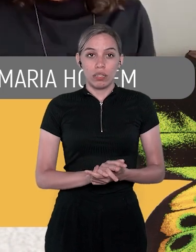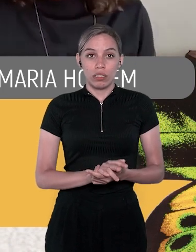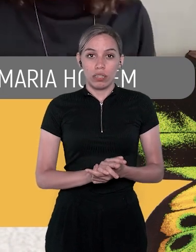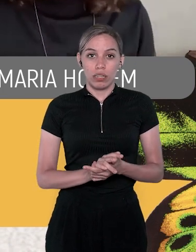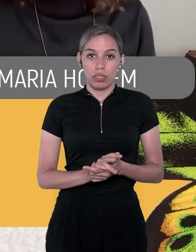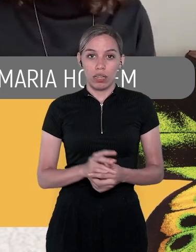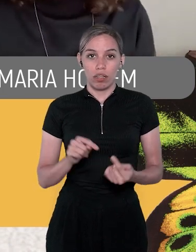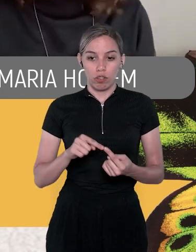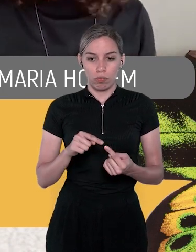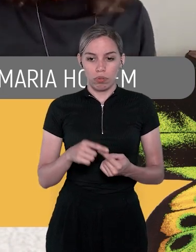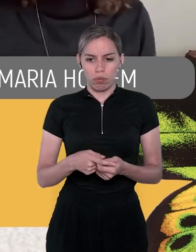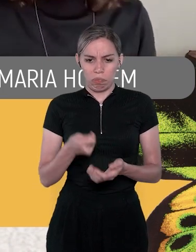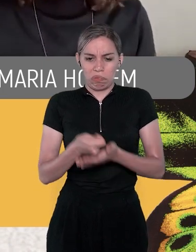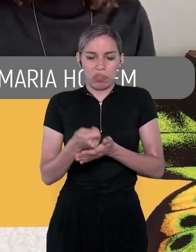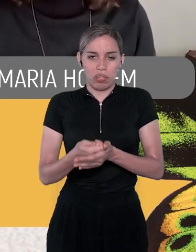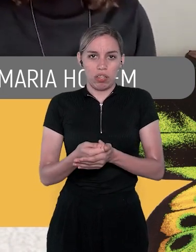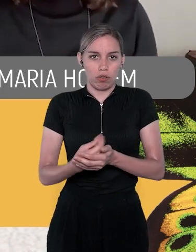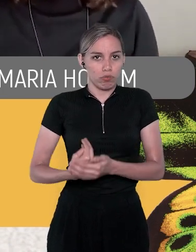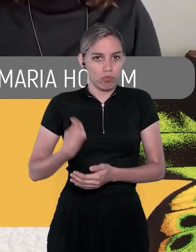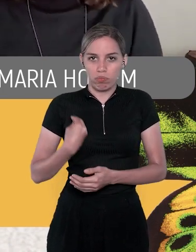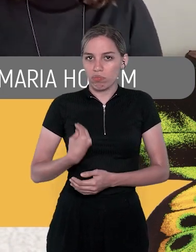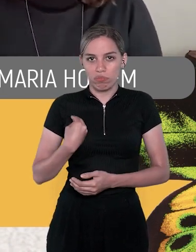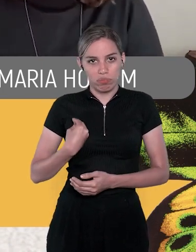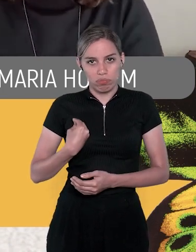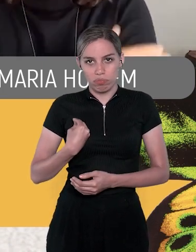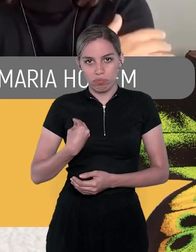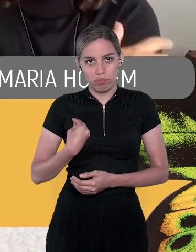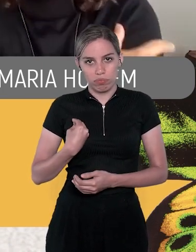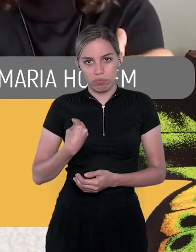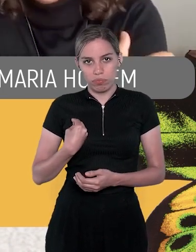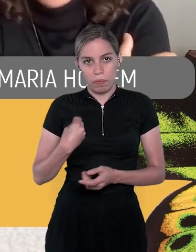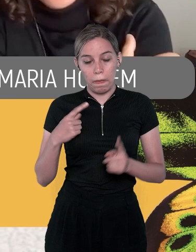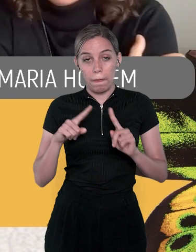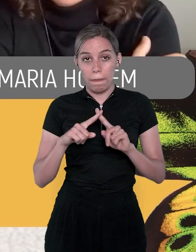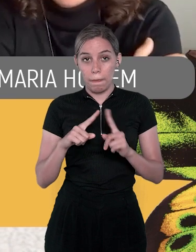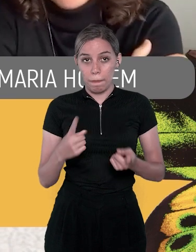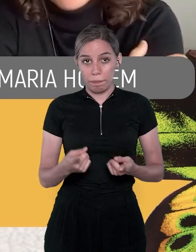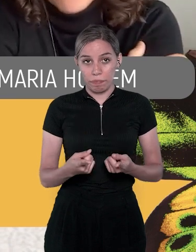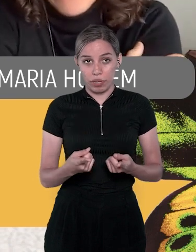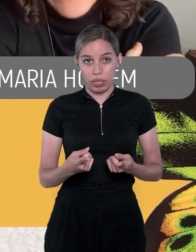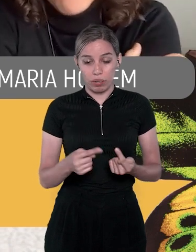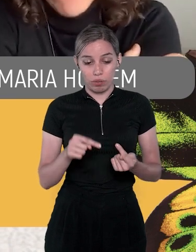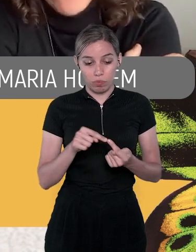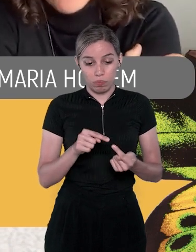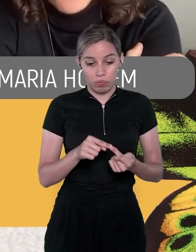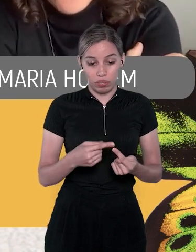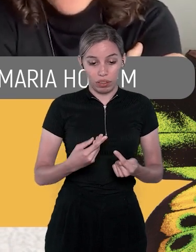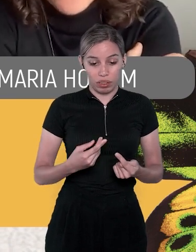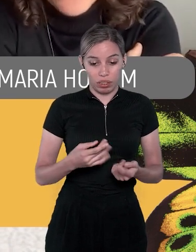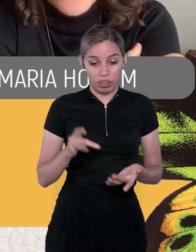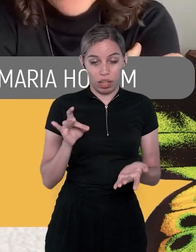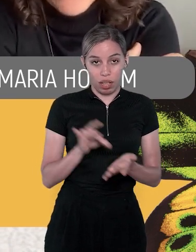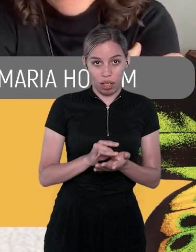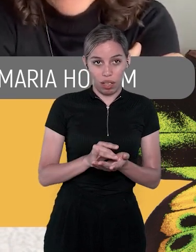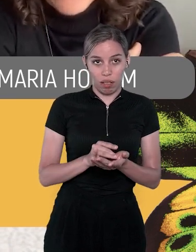regressiva velha, não funciona mais. Mas na prática é mágico.